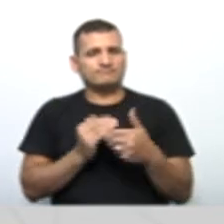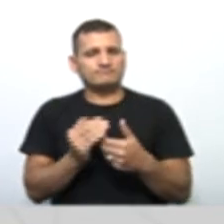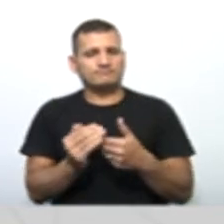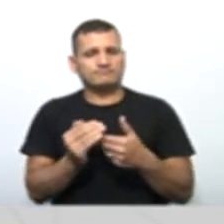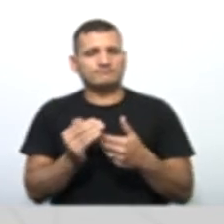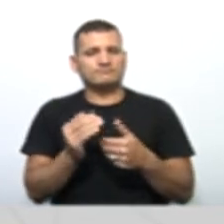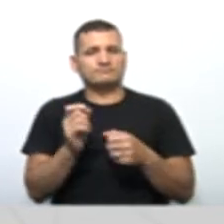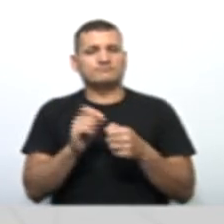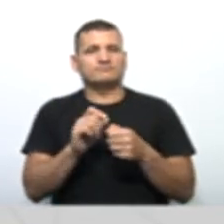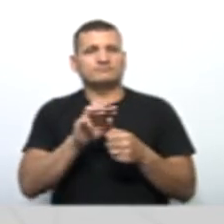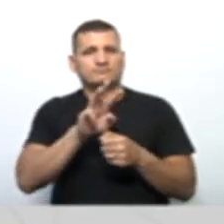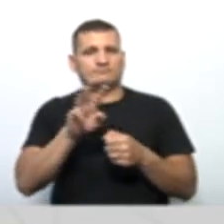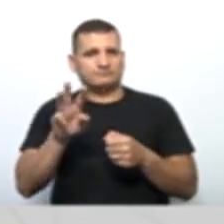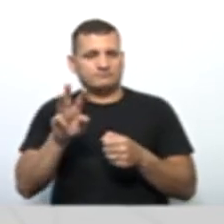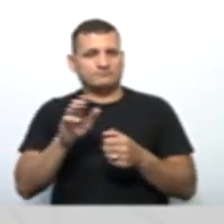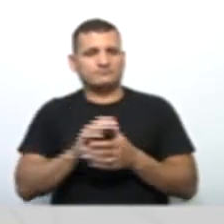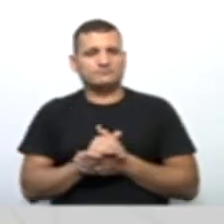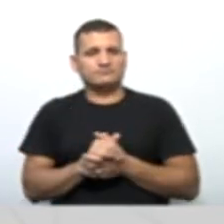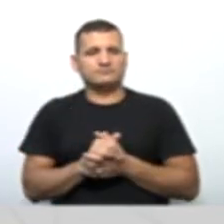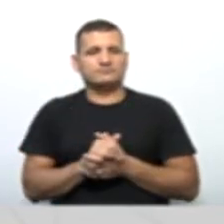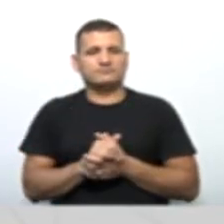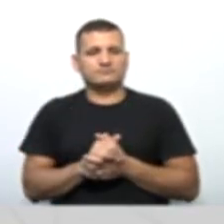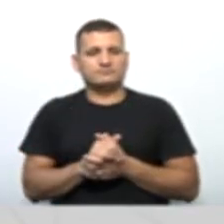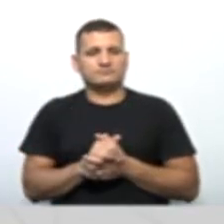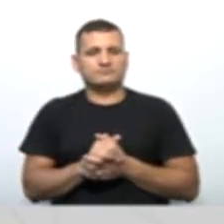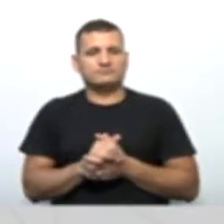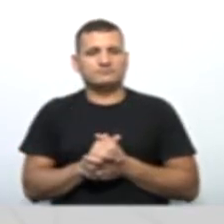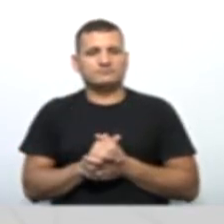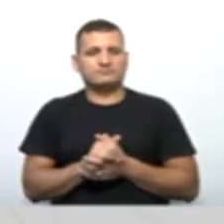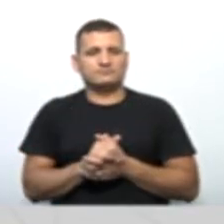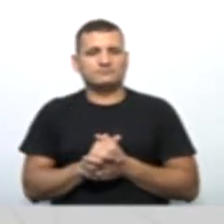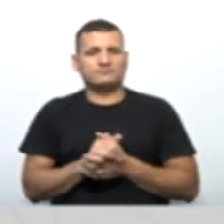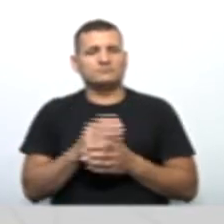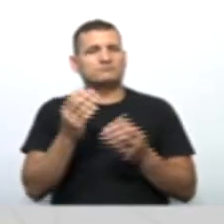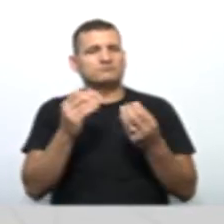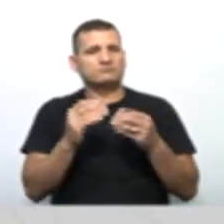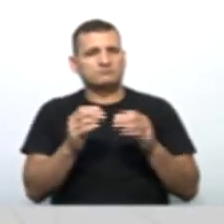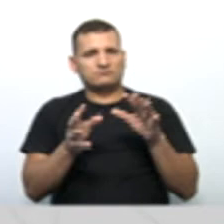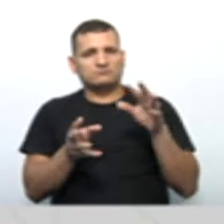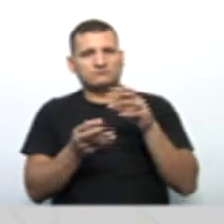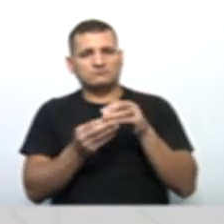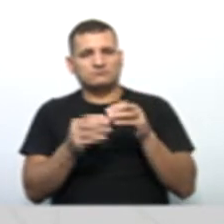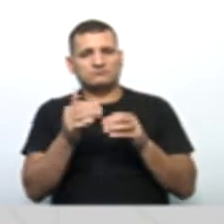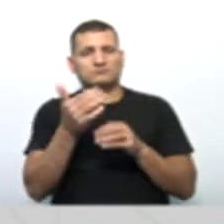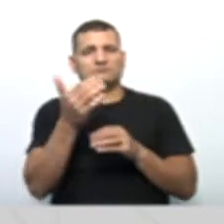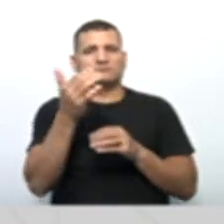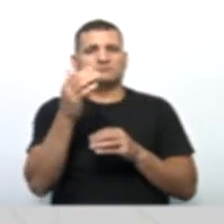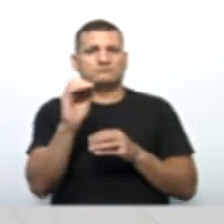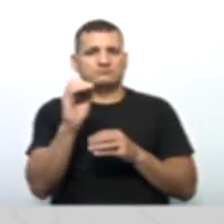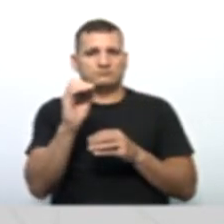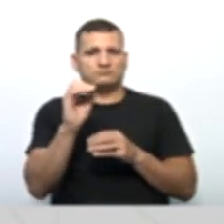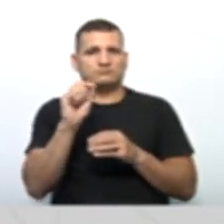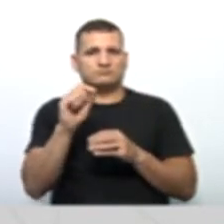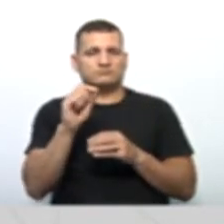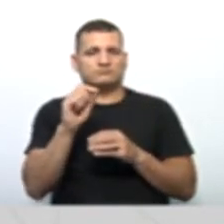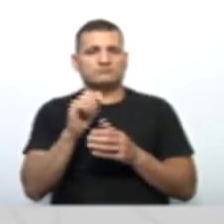na sua página web e comentarias de forma sucinta nas 10 heurística de nilce